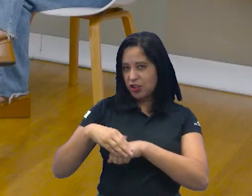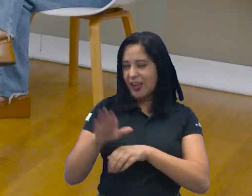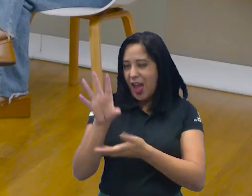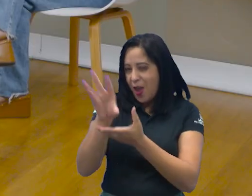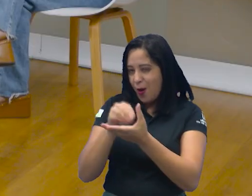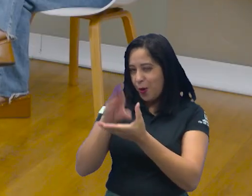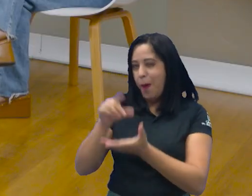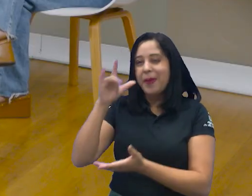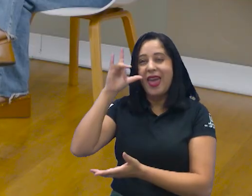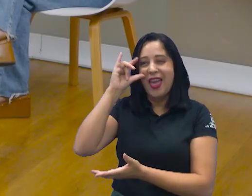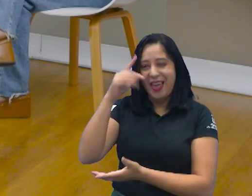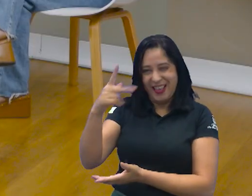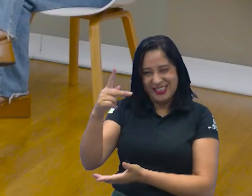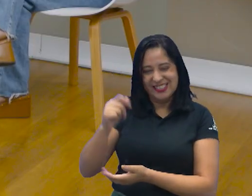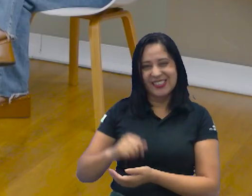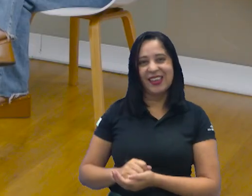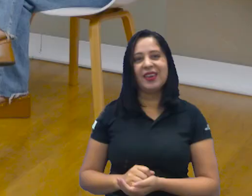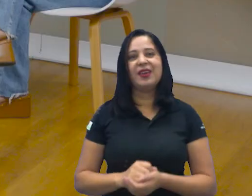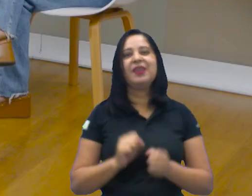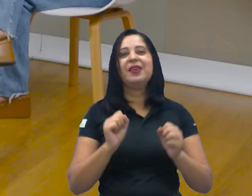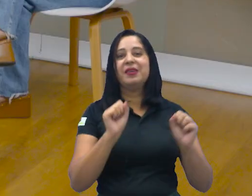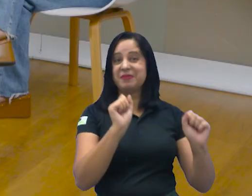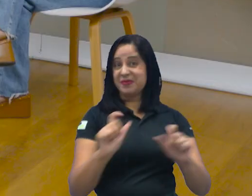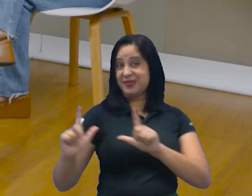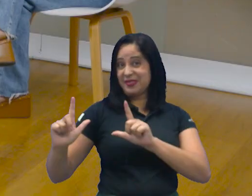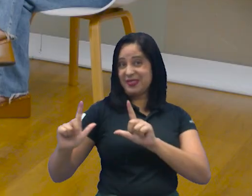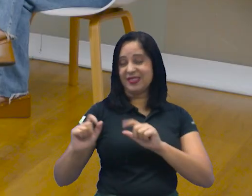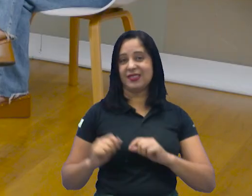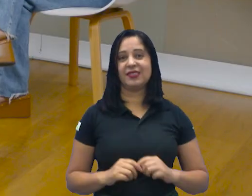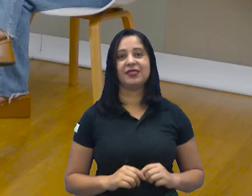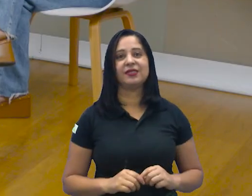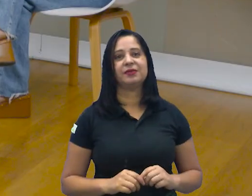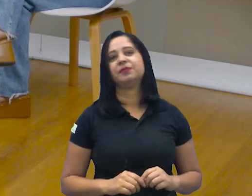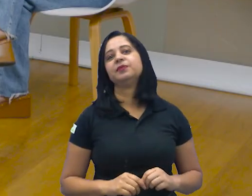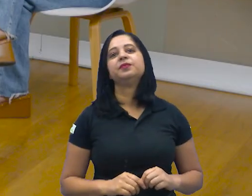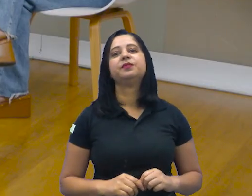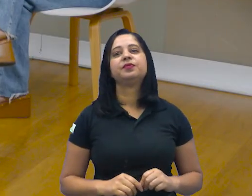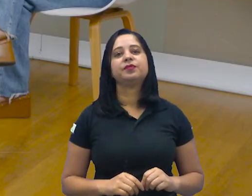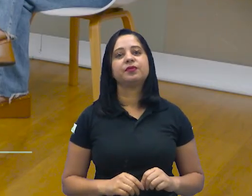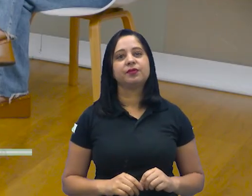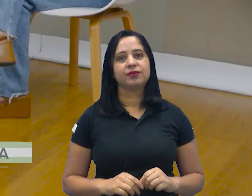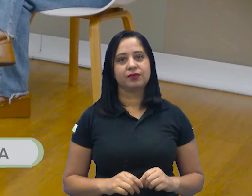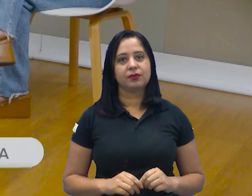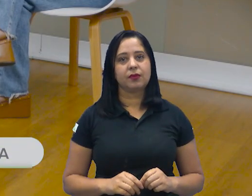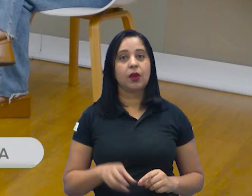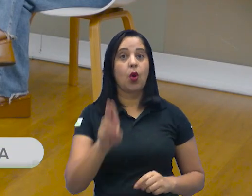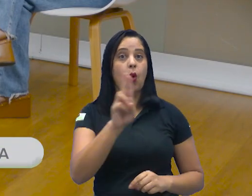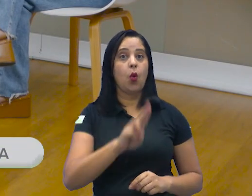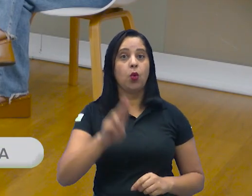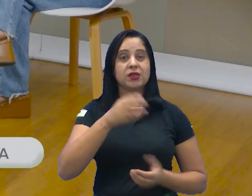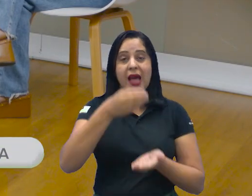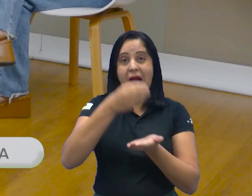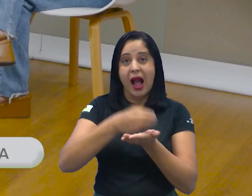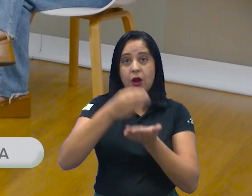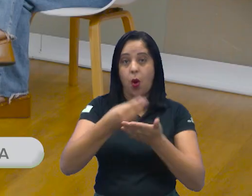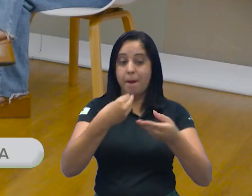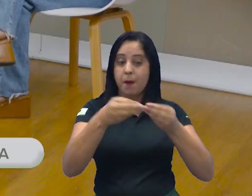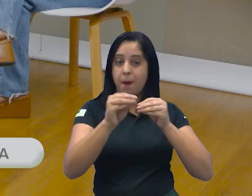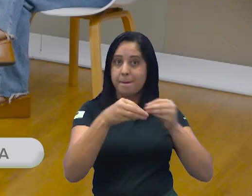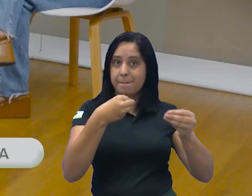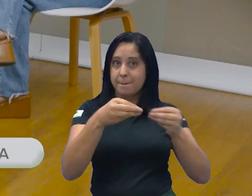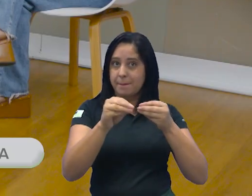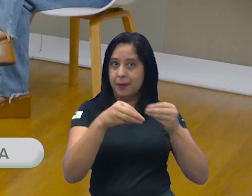Instagram, viu, Isabela? Matheus, por favor, coloca aqui pra gente. Olha lá. Usar copos descartáveis toda vez que for beber